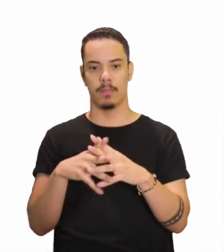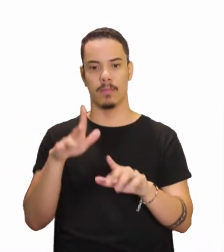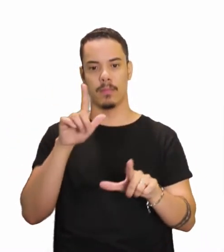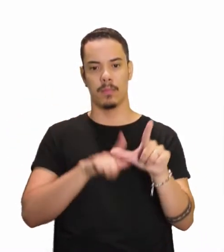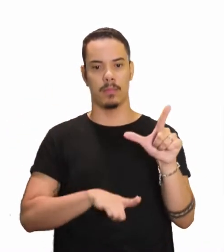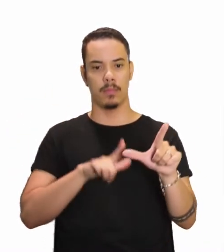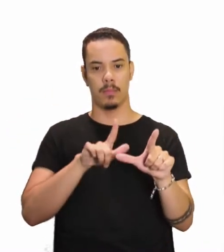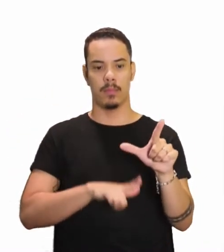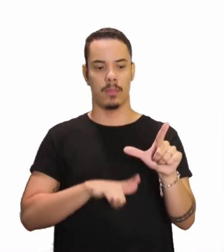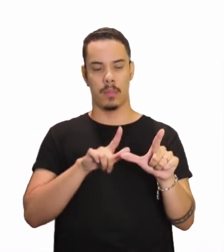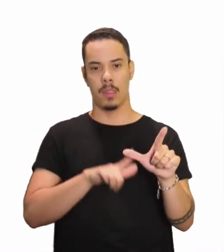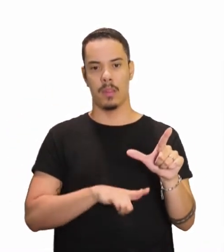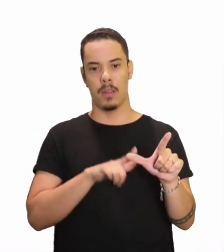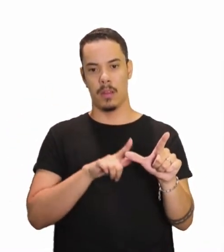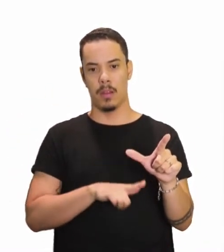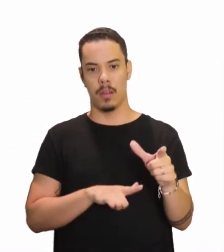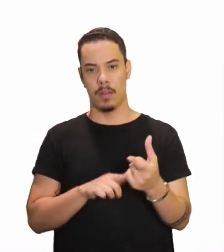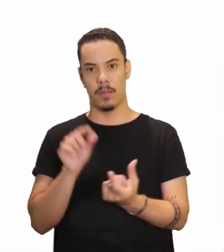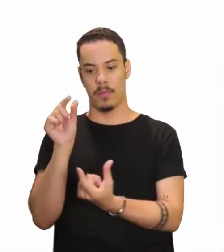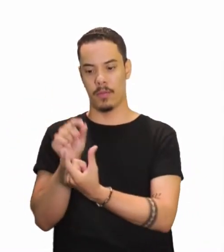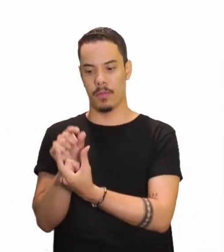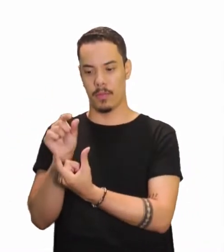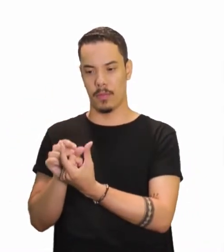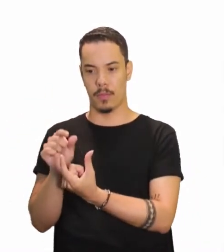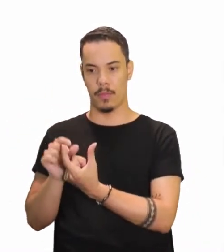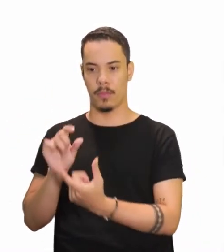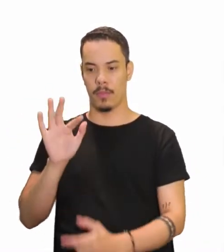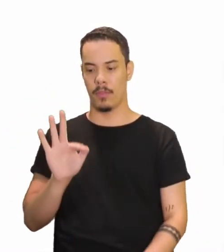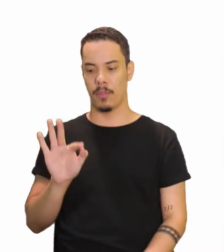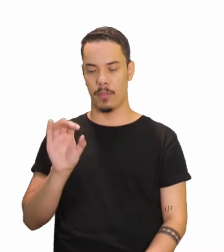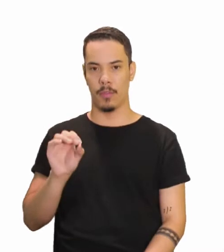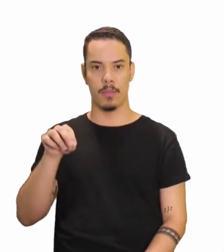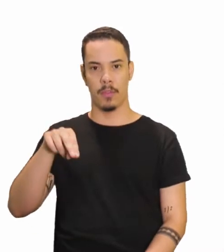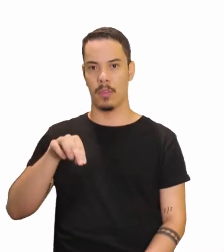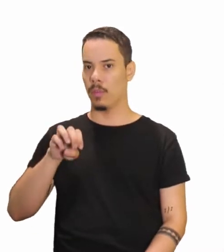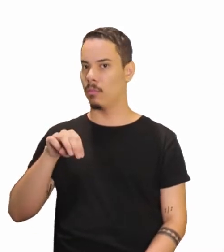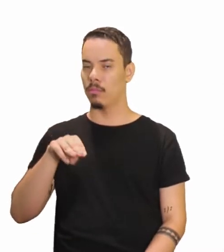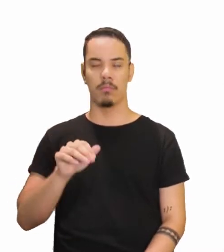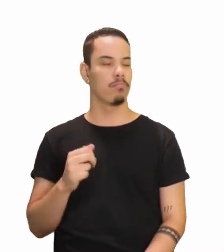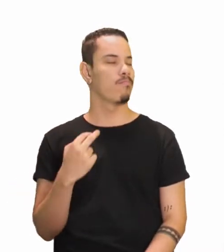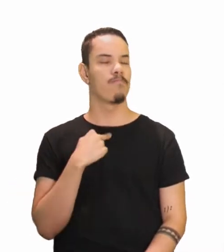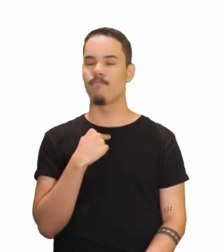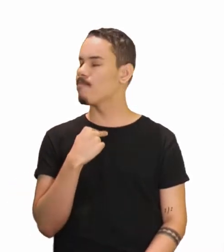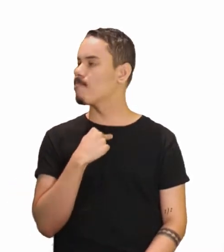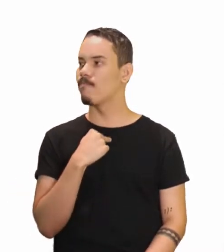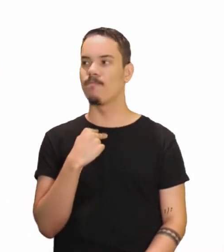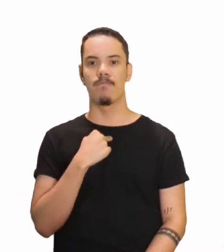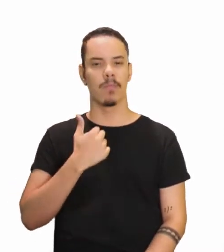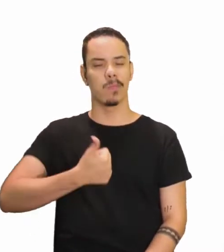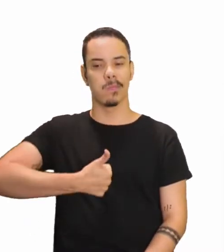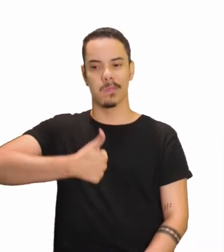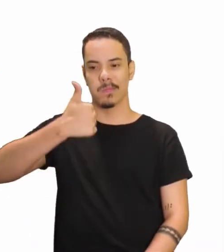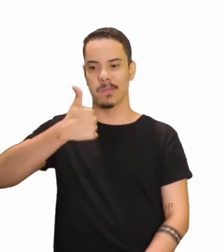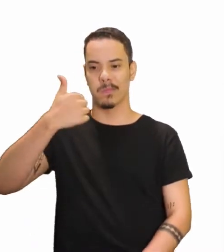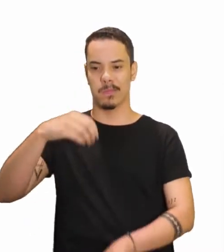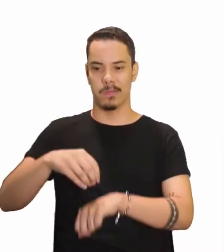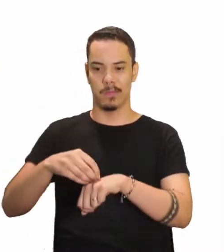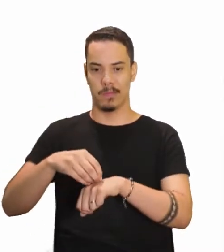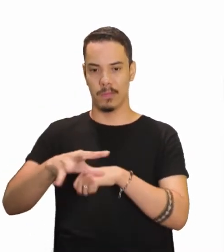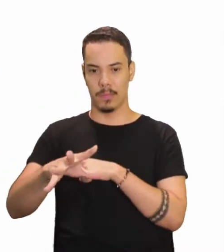letras com fonemas, certo? Essa é a primeira dica. Não podemos